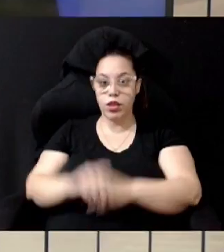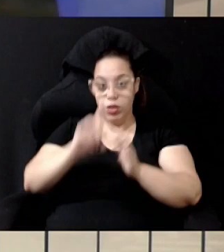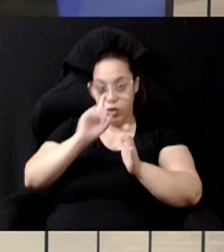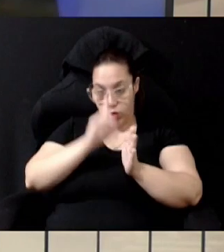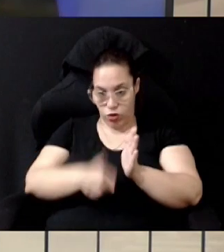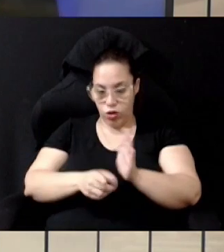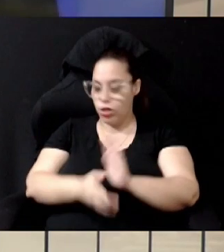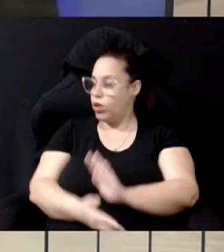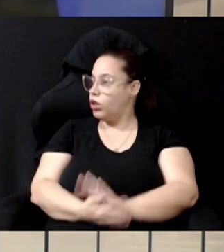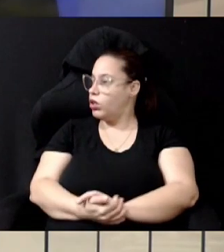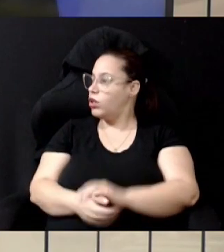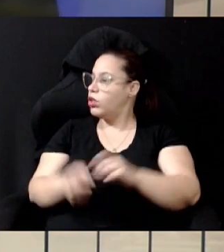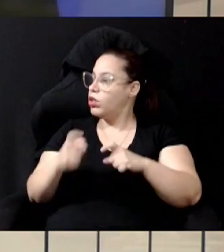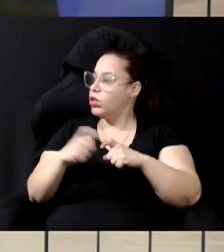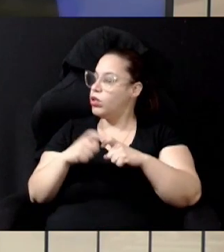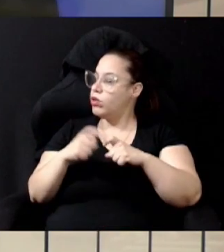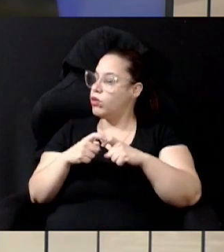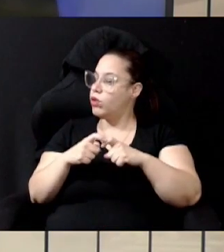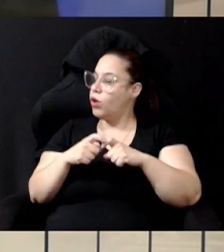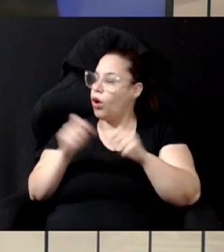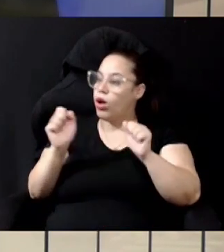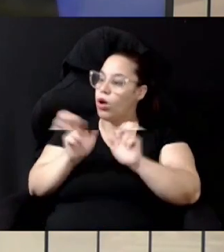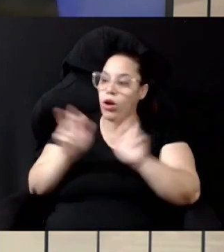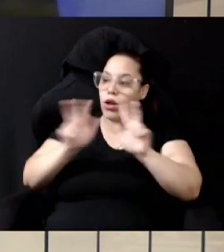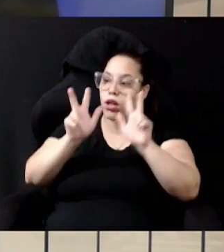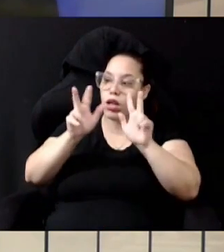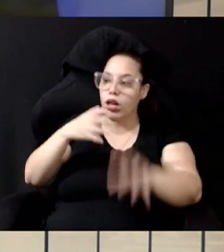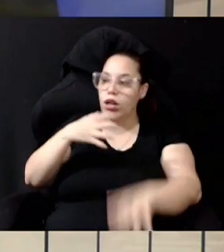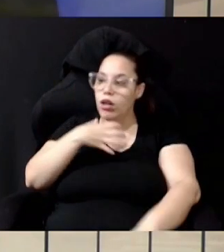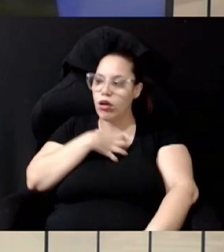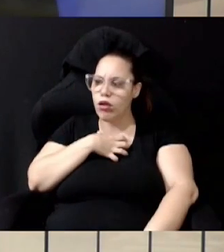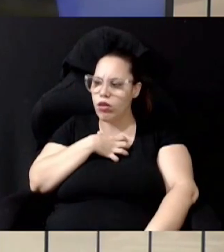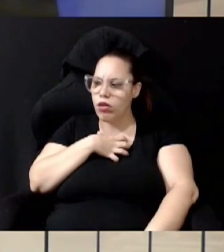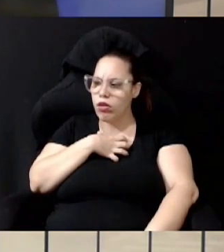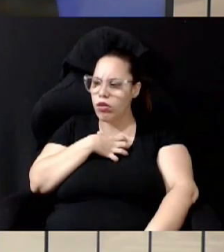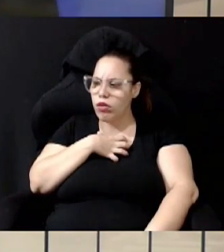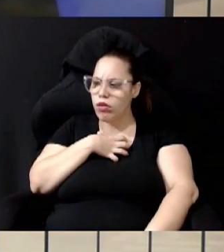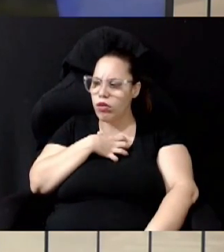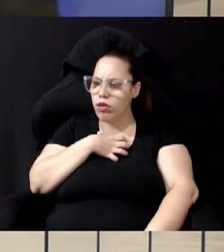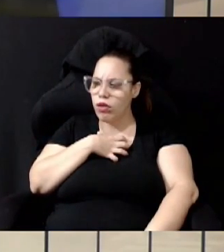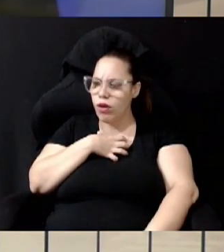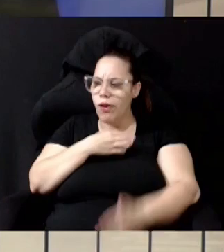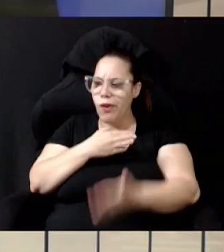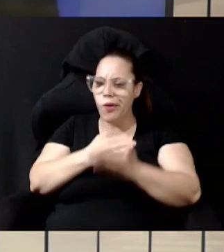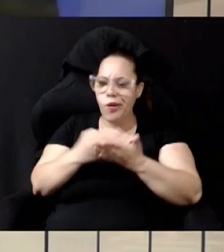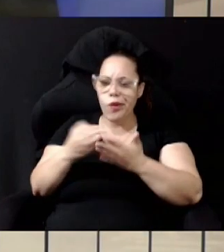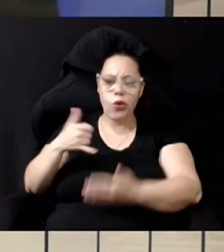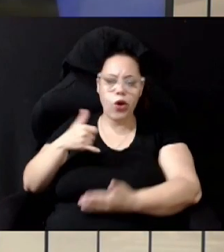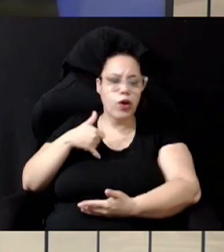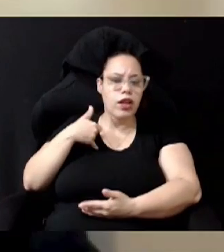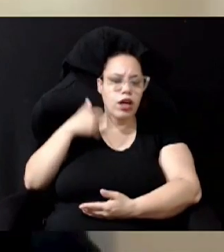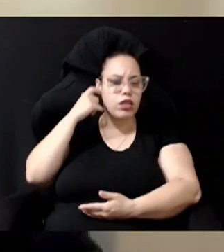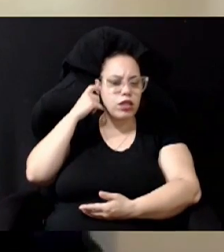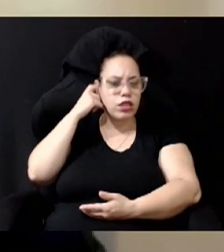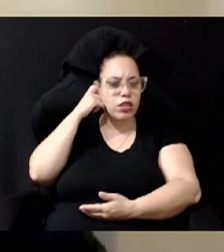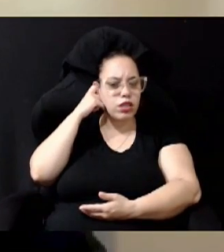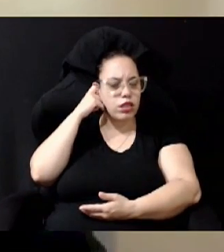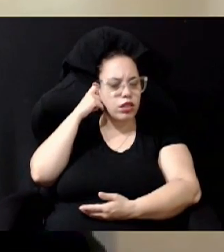Doutor, esses sinais, esses sintomas, eles costumam aparecer a partir de qual idade?